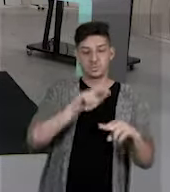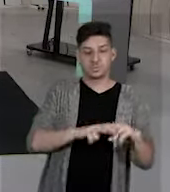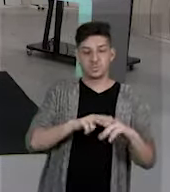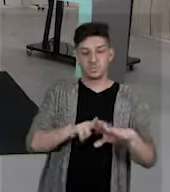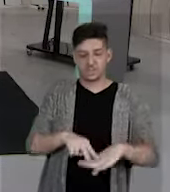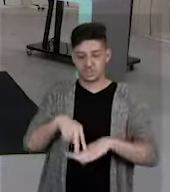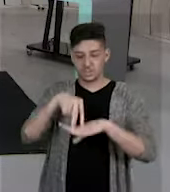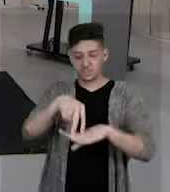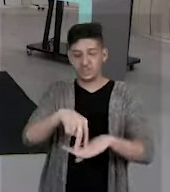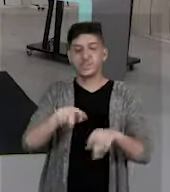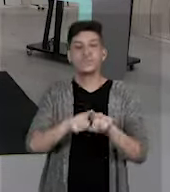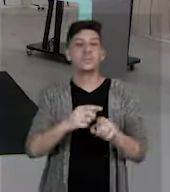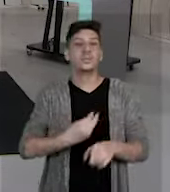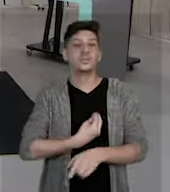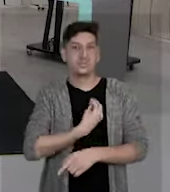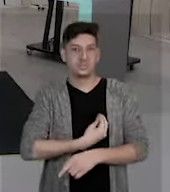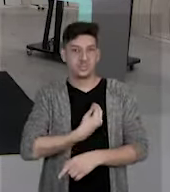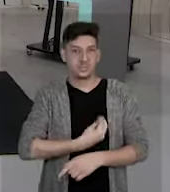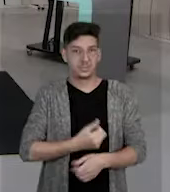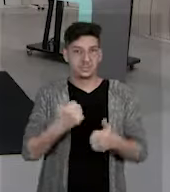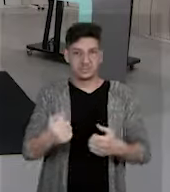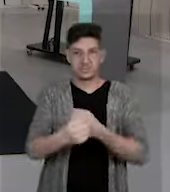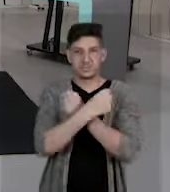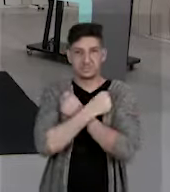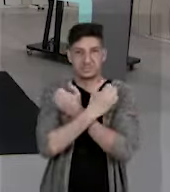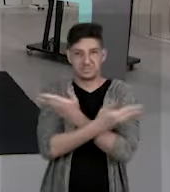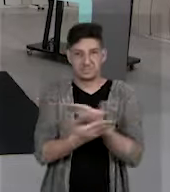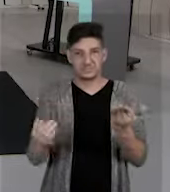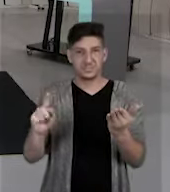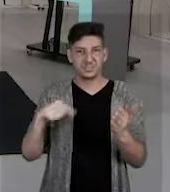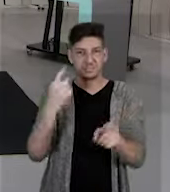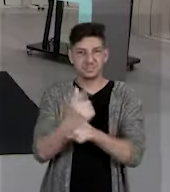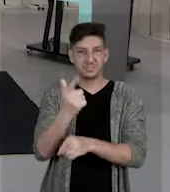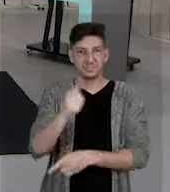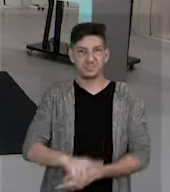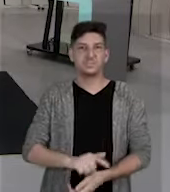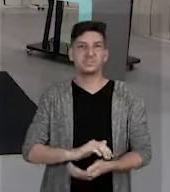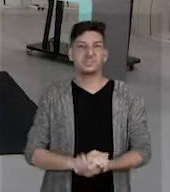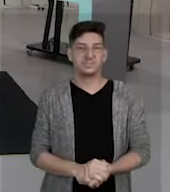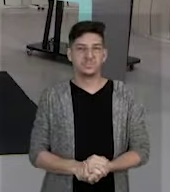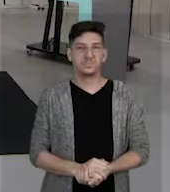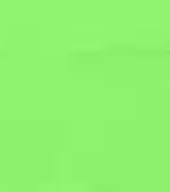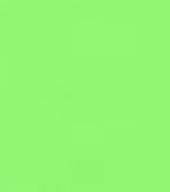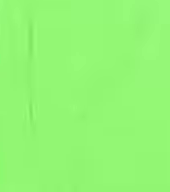levantar, ao viver o nosso cotidiano. Um abraço a todos e até a próxima aula.